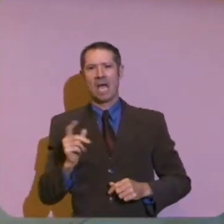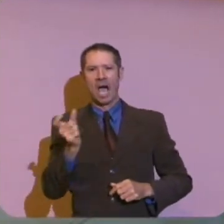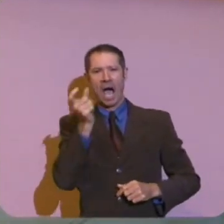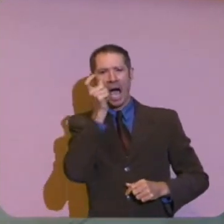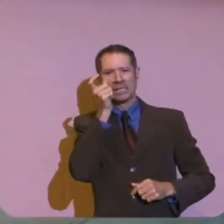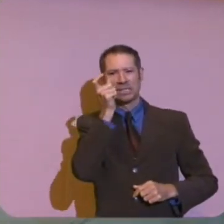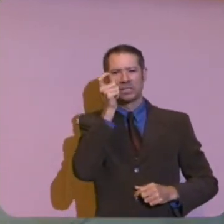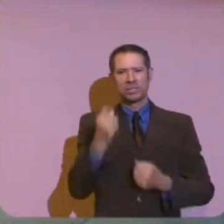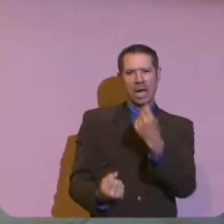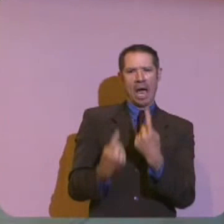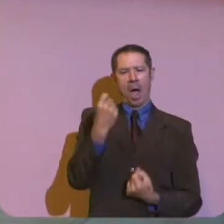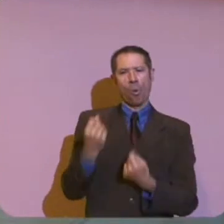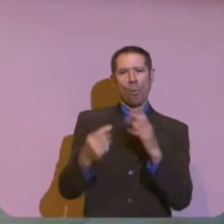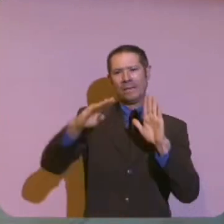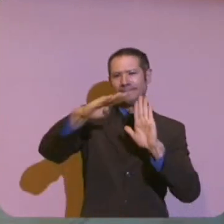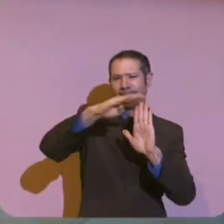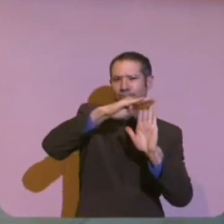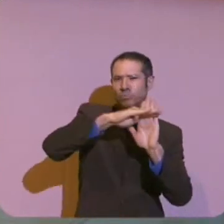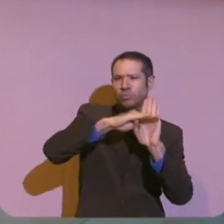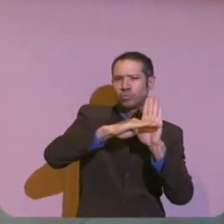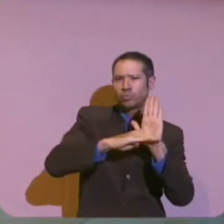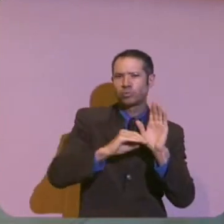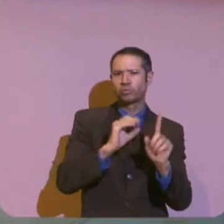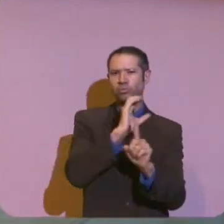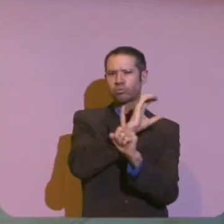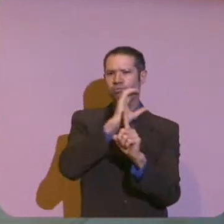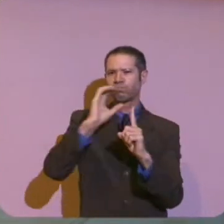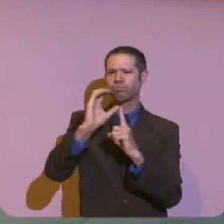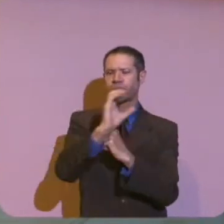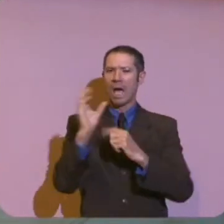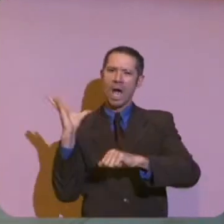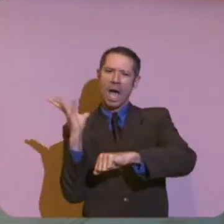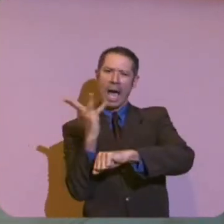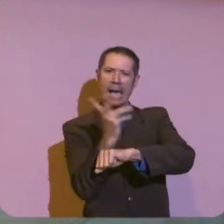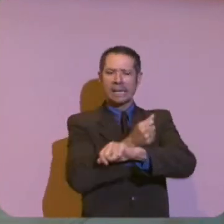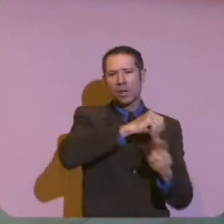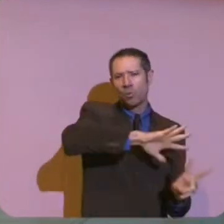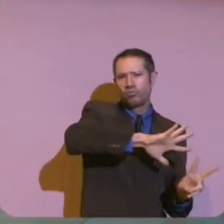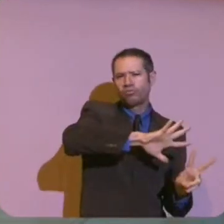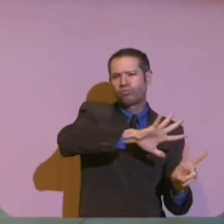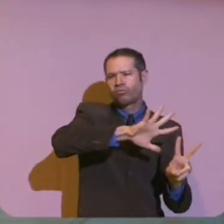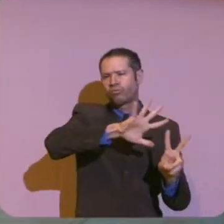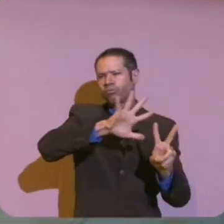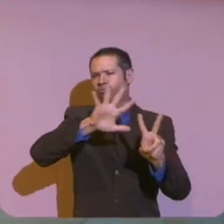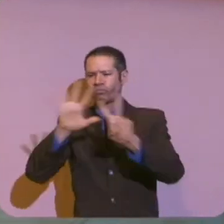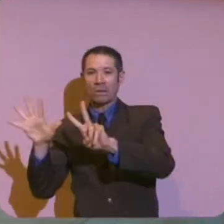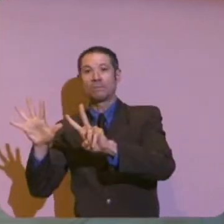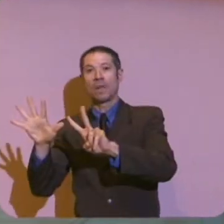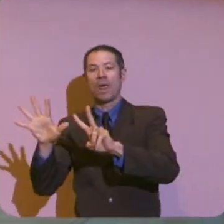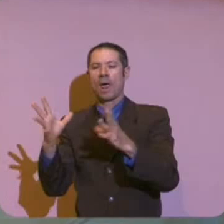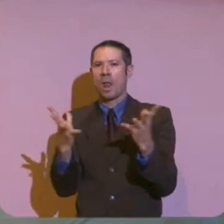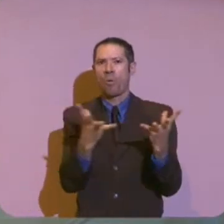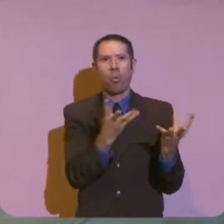assistiram a alguma programação da igreja durante aquela semana. É um número assim